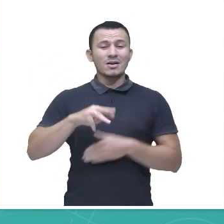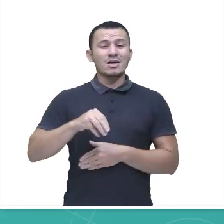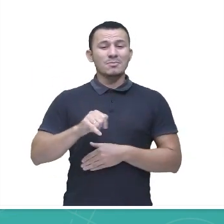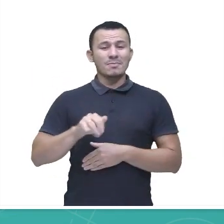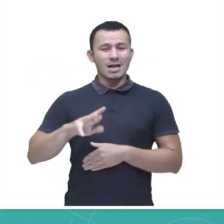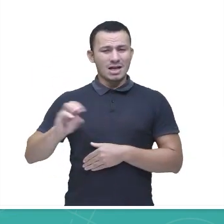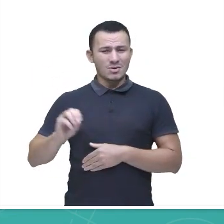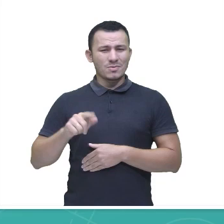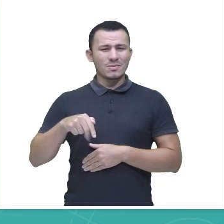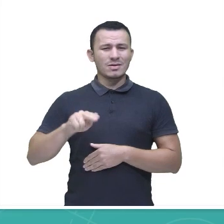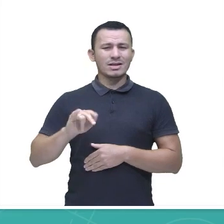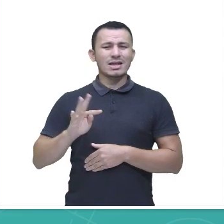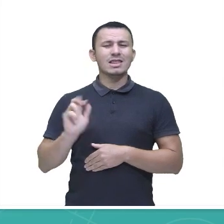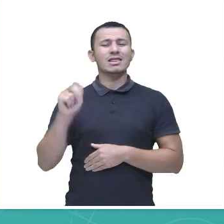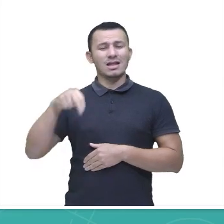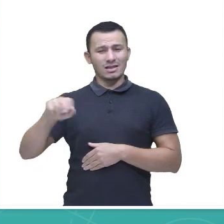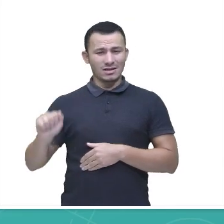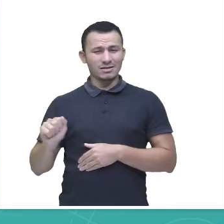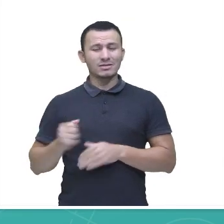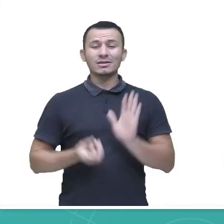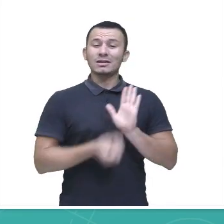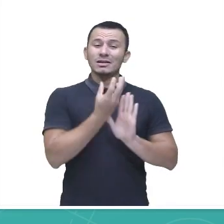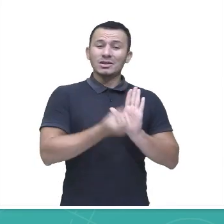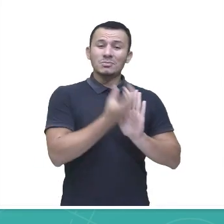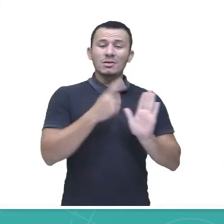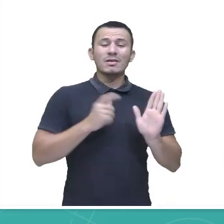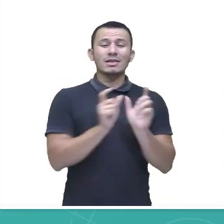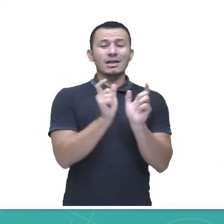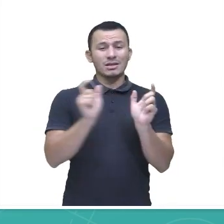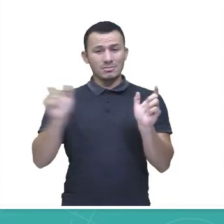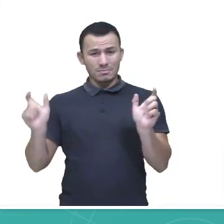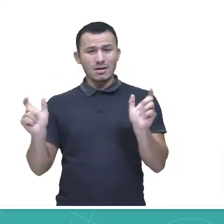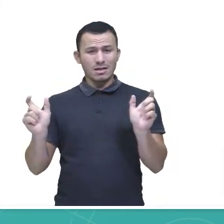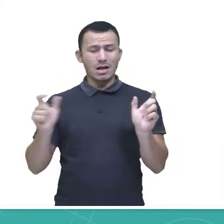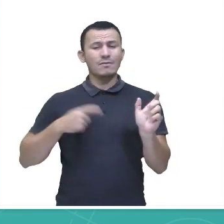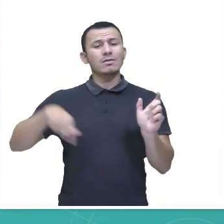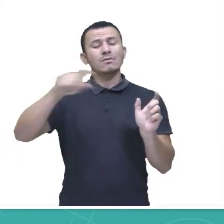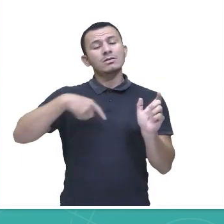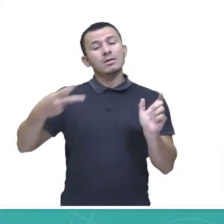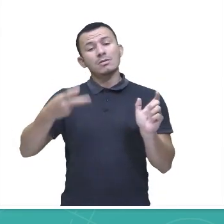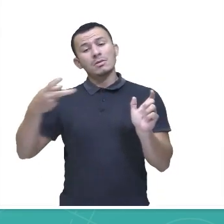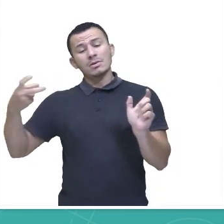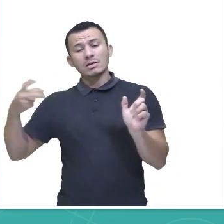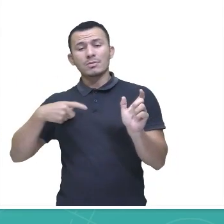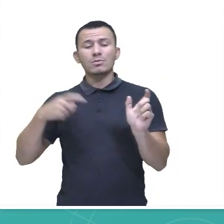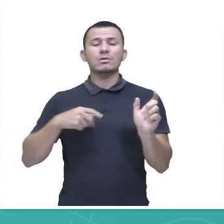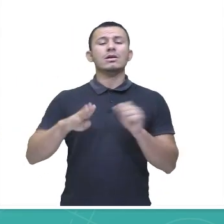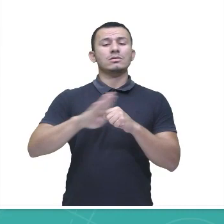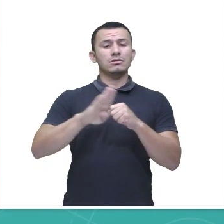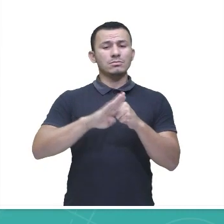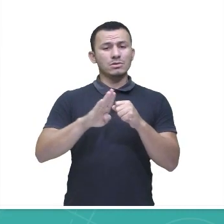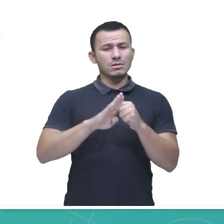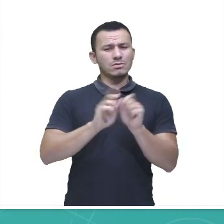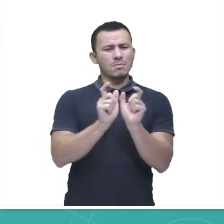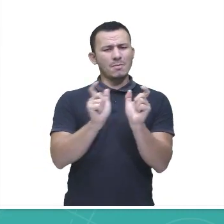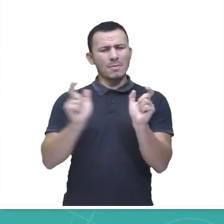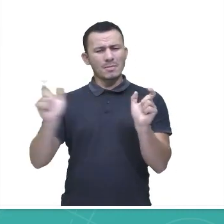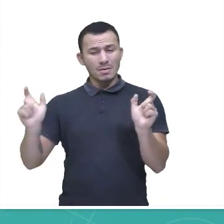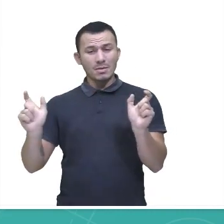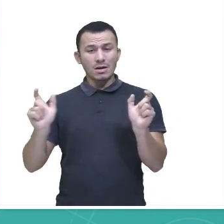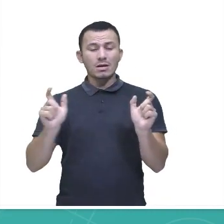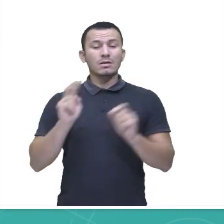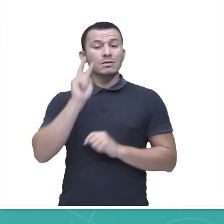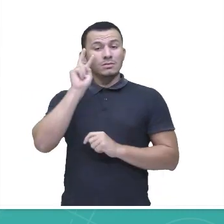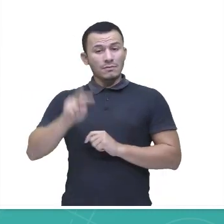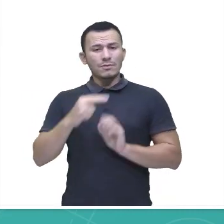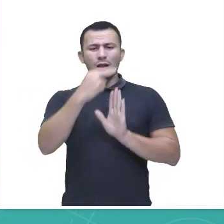neste poema, nós destacamos algumas palavras para você perceber exemplos de substantivo. E agora que você já